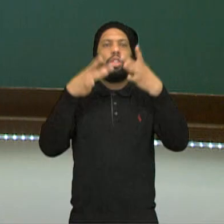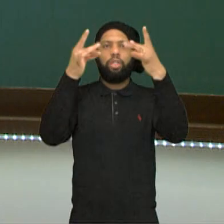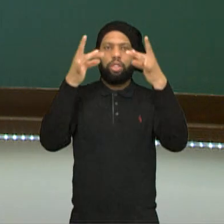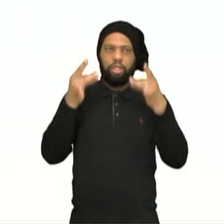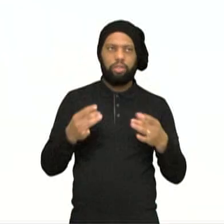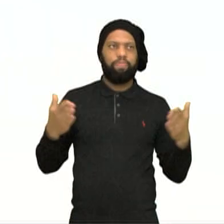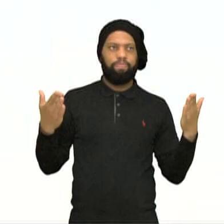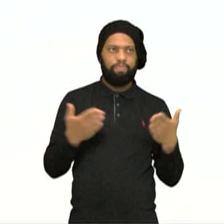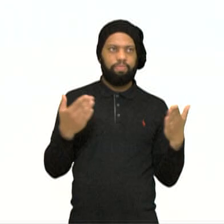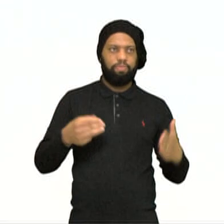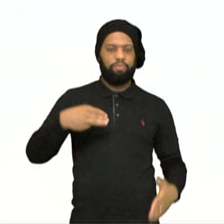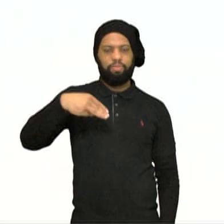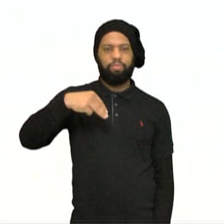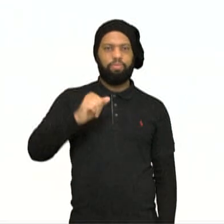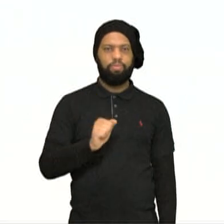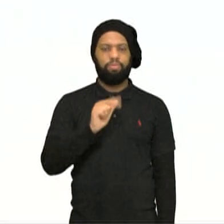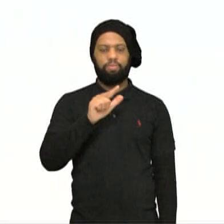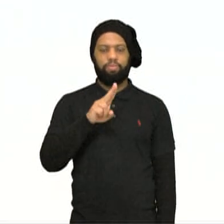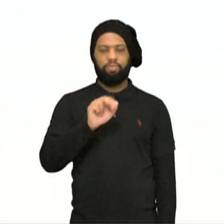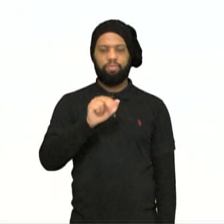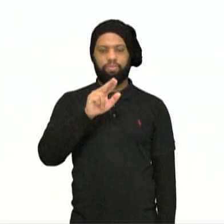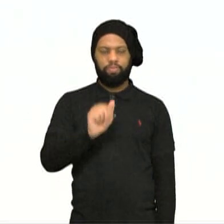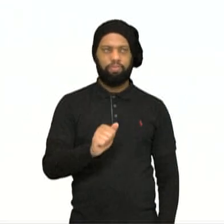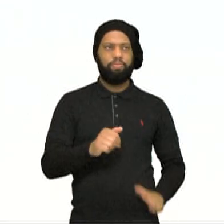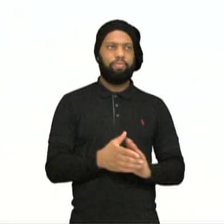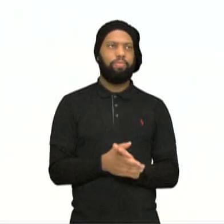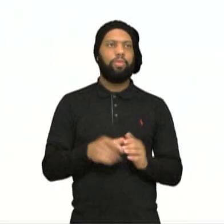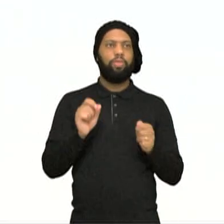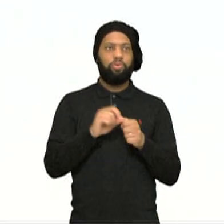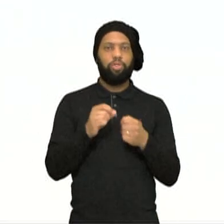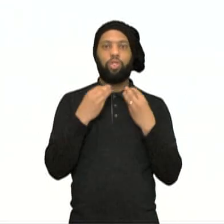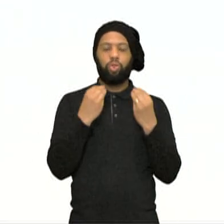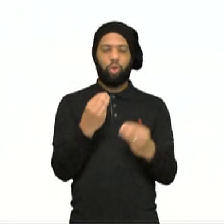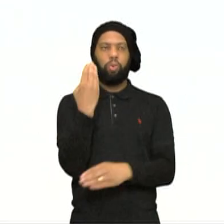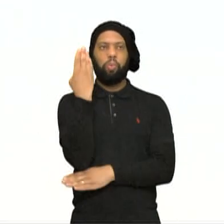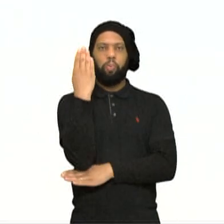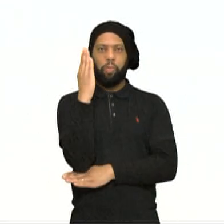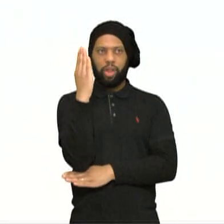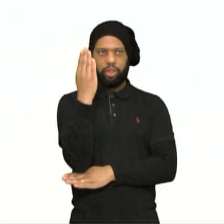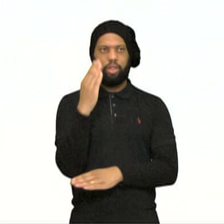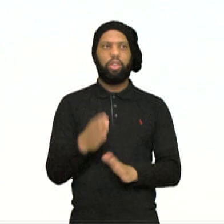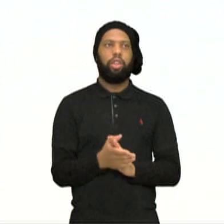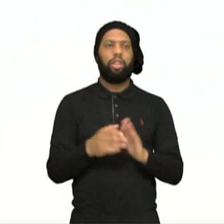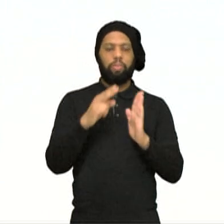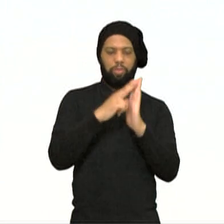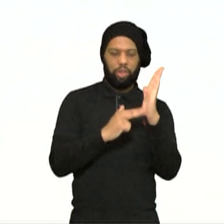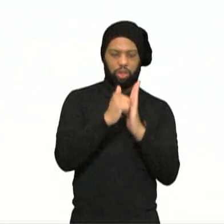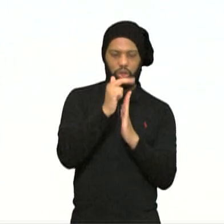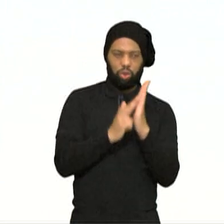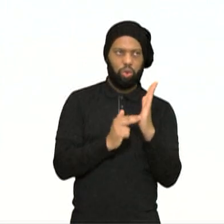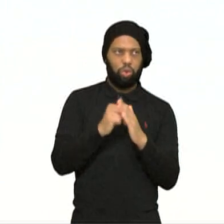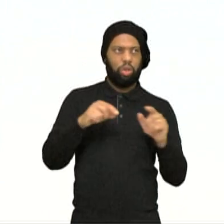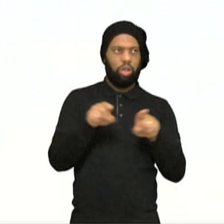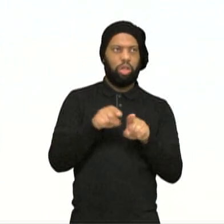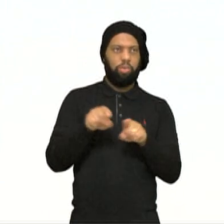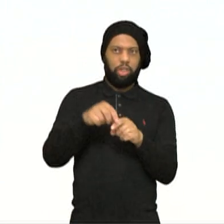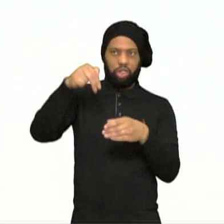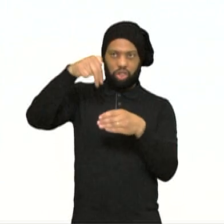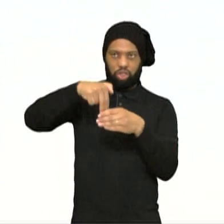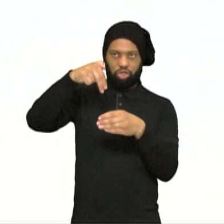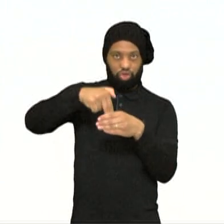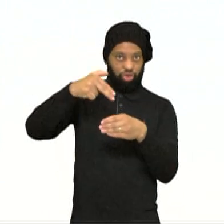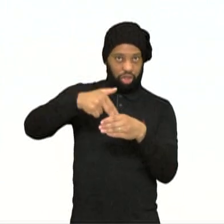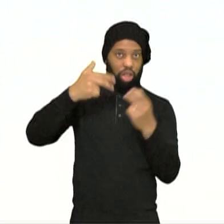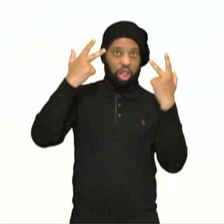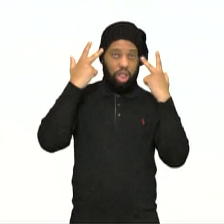maluana, né, dos indígenas Auana e Aparai, feita de madeira, né, queimada e pintada com tintas naturais.